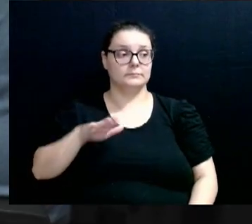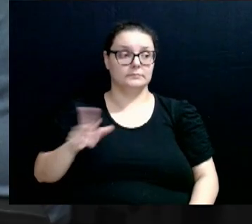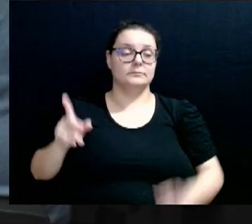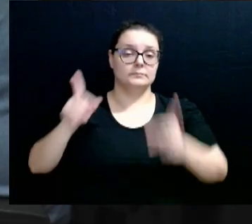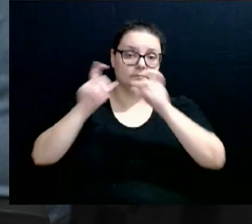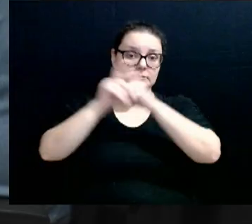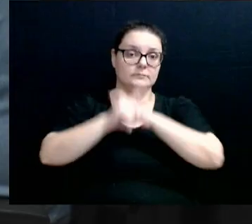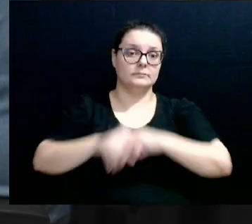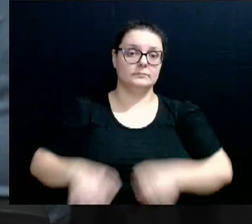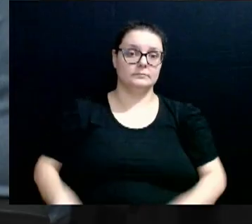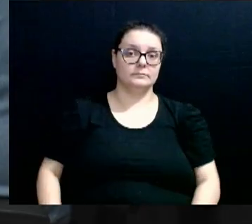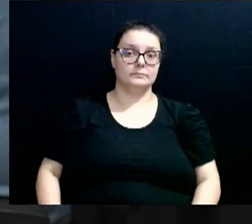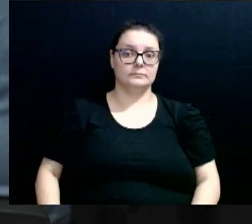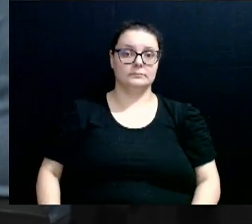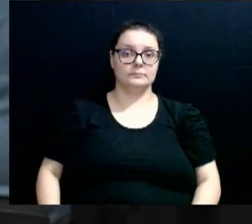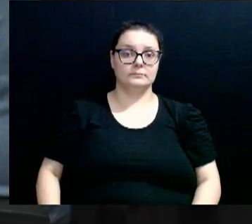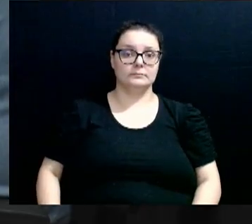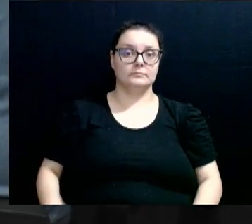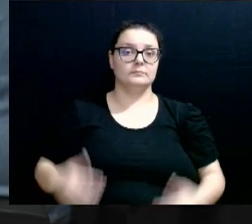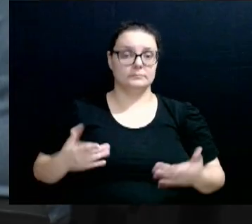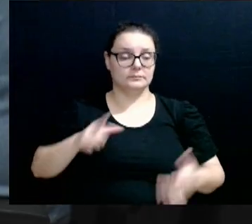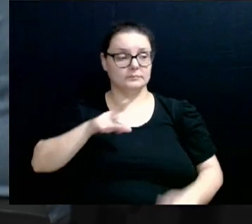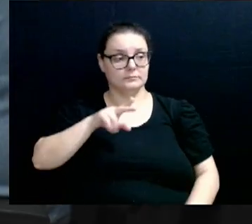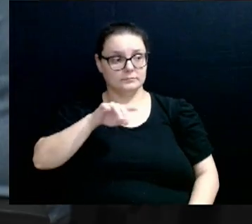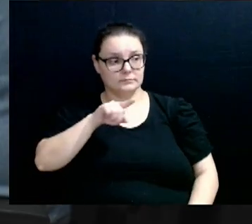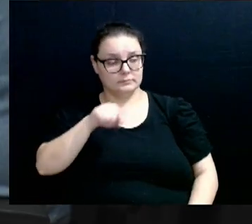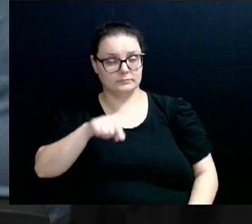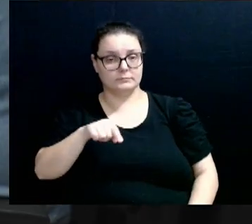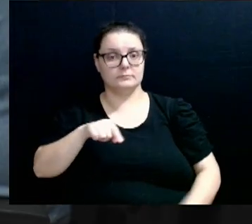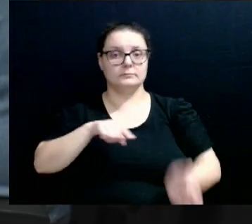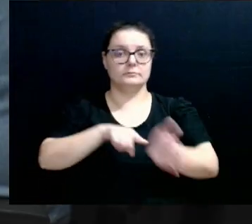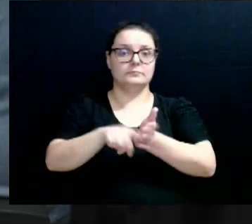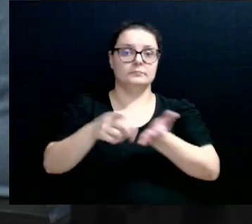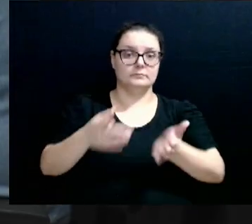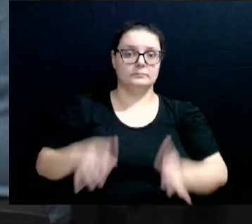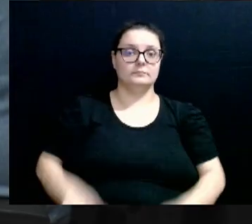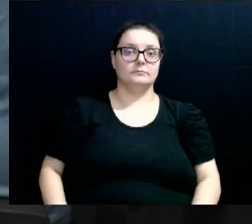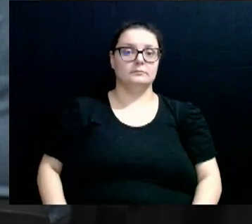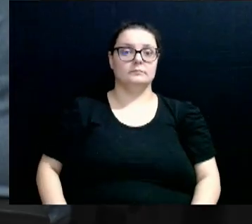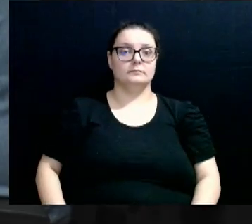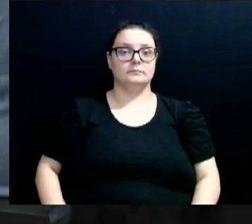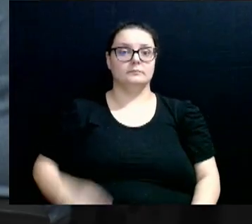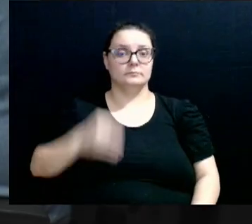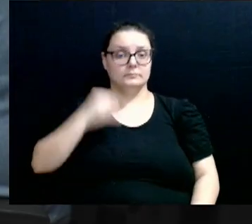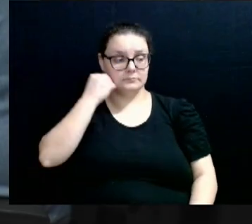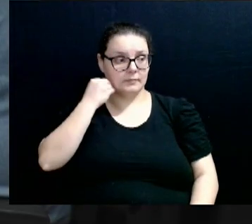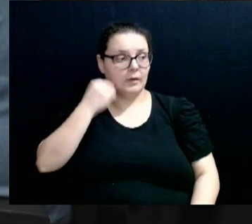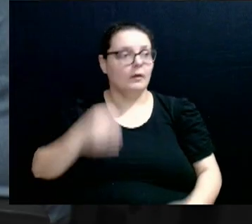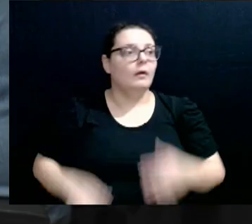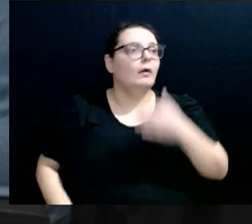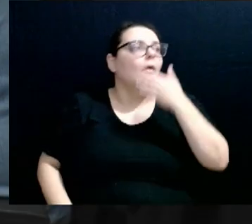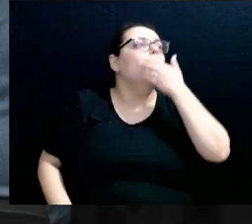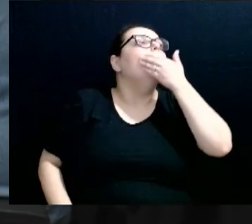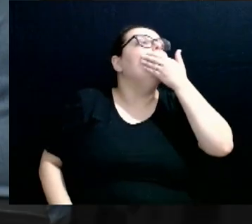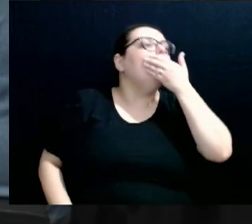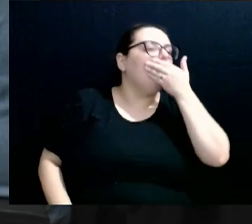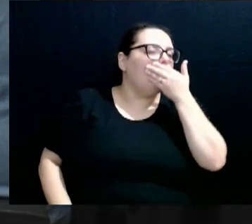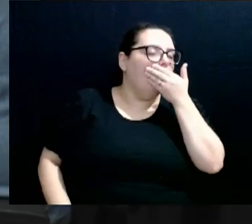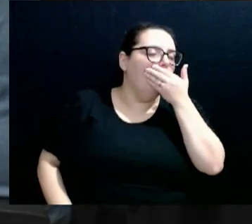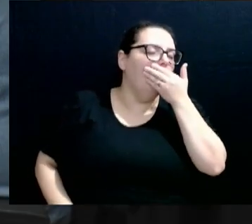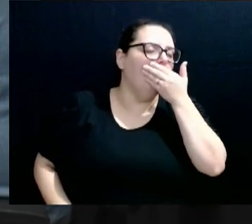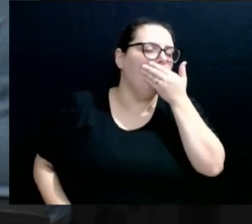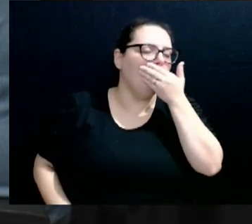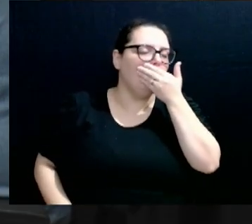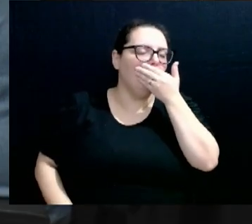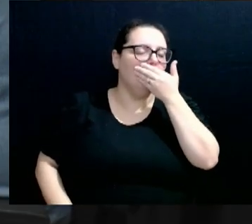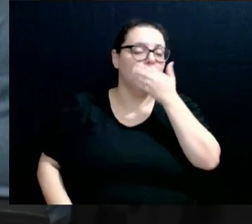E aí, Luiz, eu te pergunto, como, né, um profissional experimentado, uma pessoa, né, que está aí já há